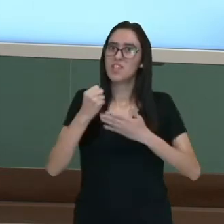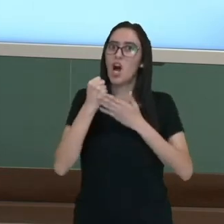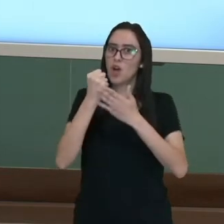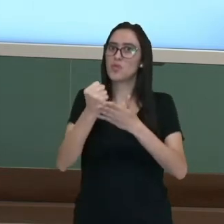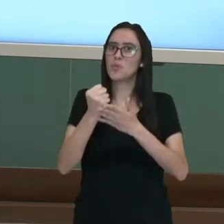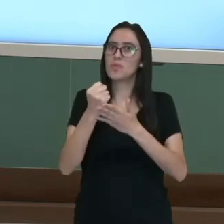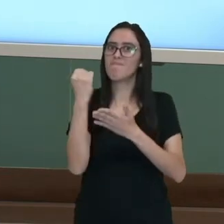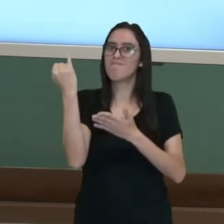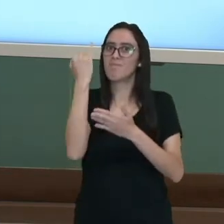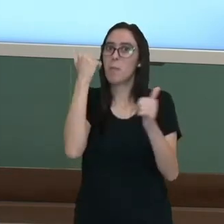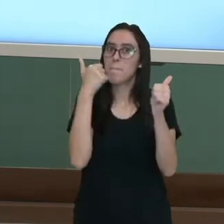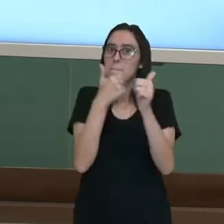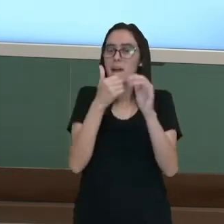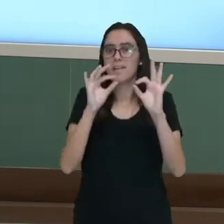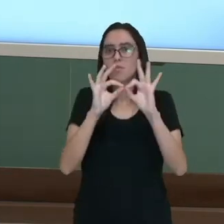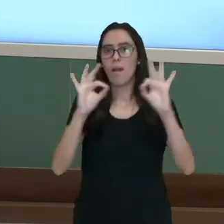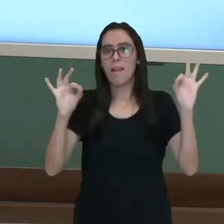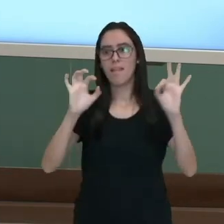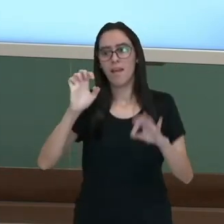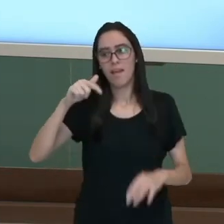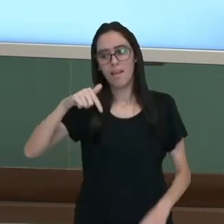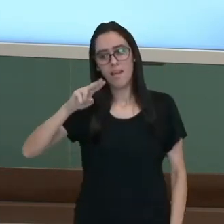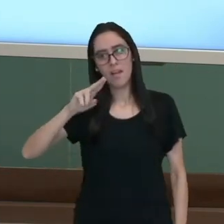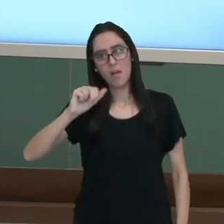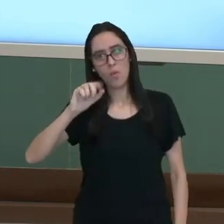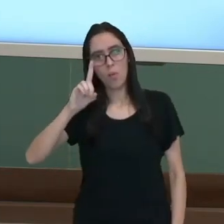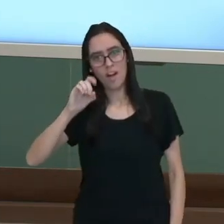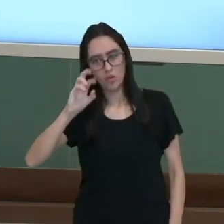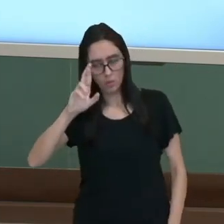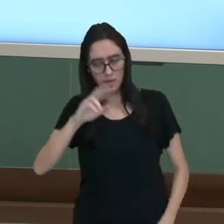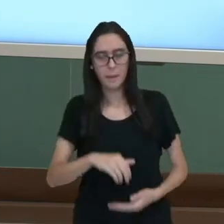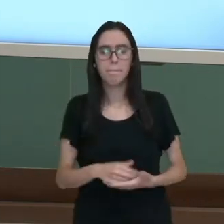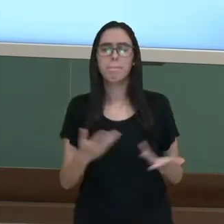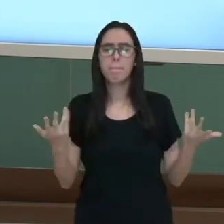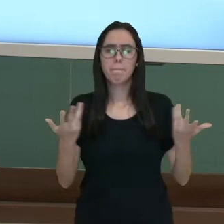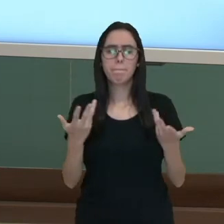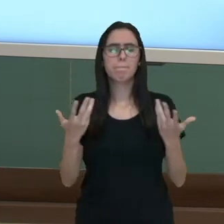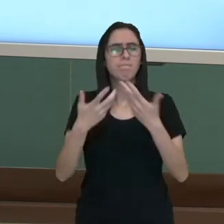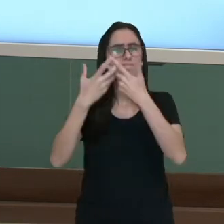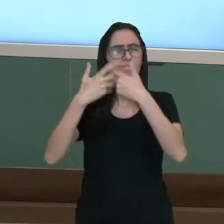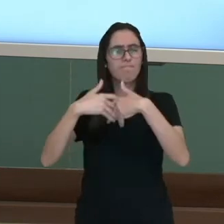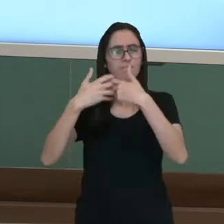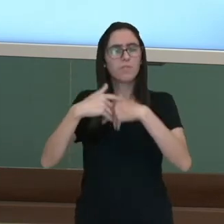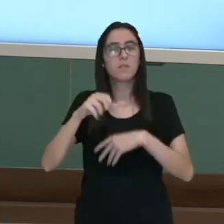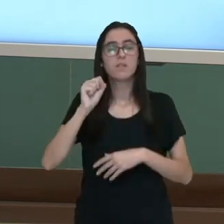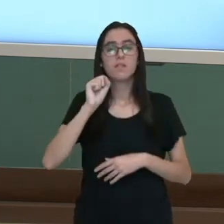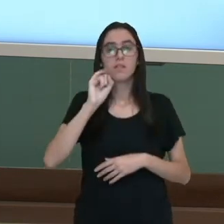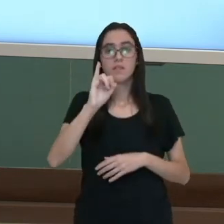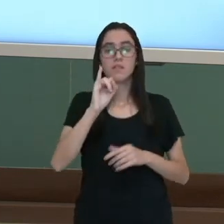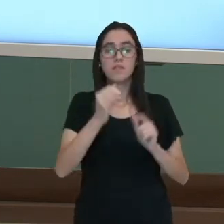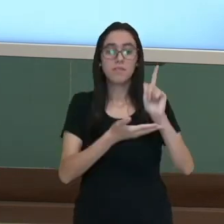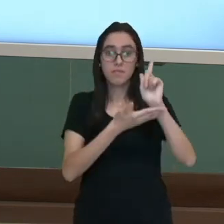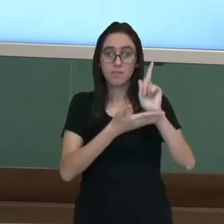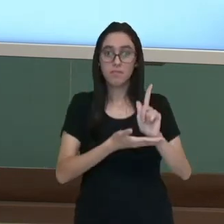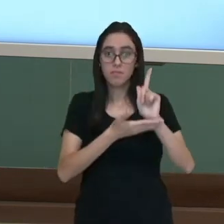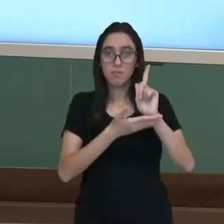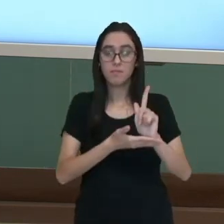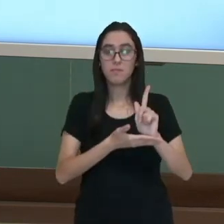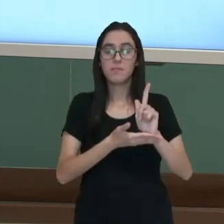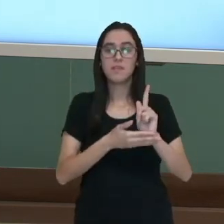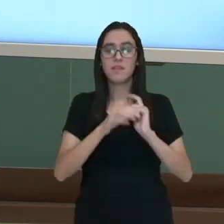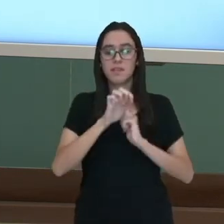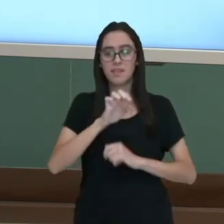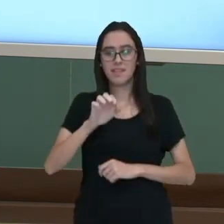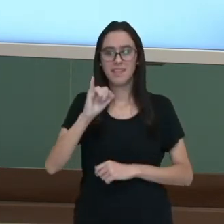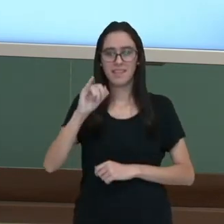relevante. Bem, aí vem uma questão, Por exemplo, se a gente fosse calcular a gravidade onde está a estação espacial, eu vou perceber que lá